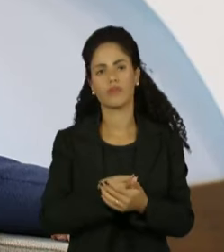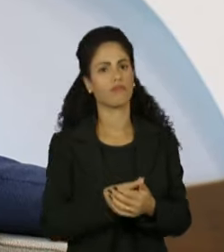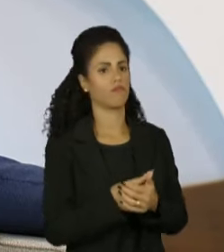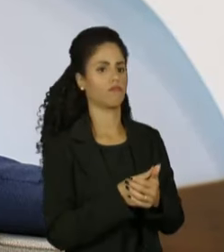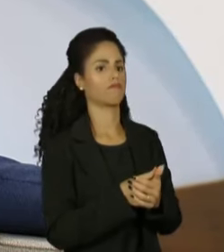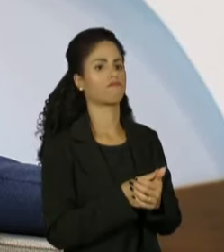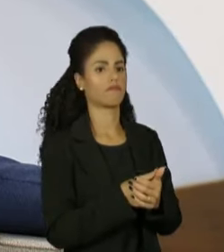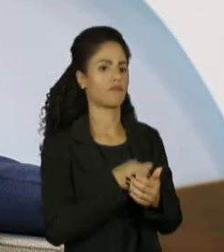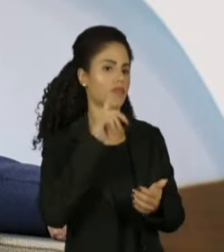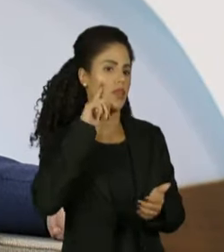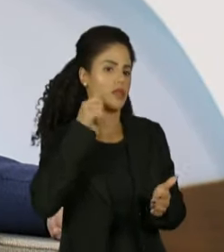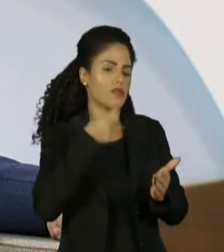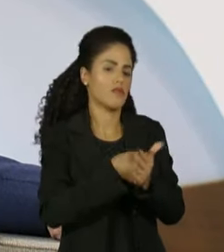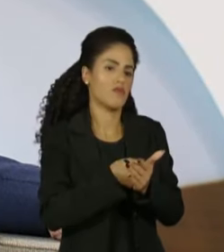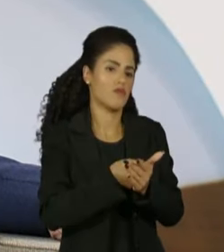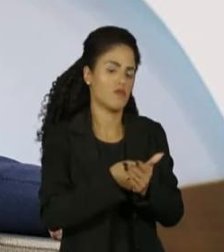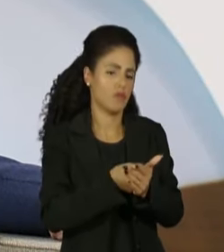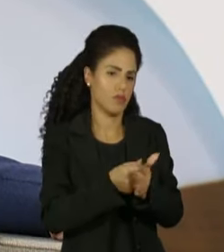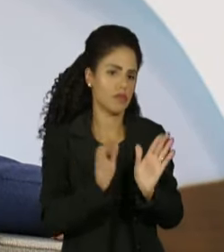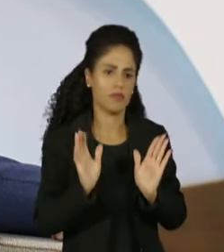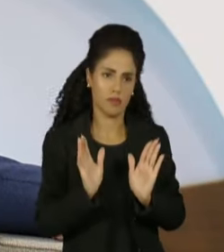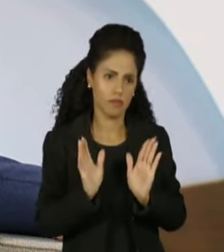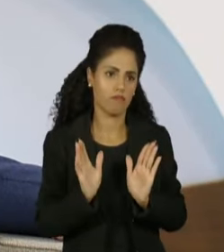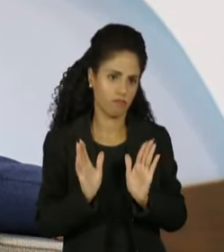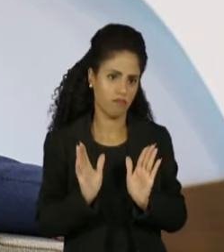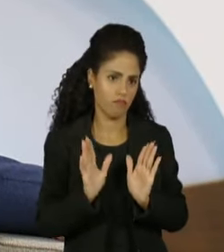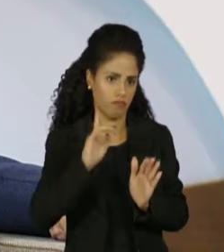decisões normativas. Eu acho que decisões